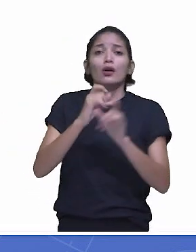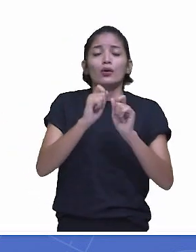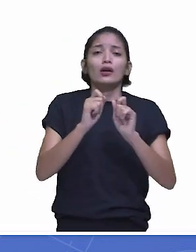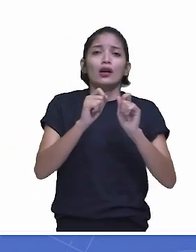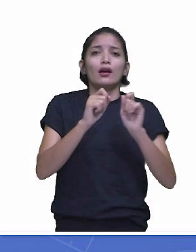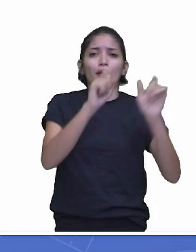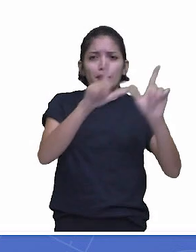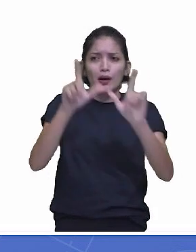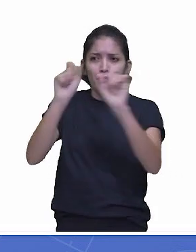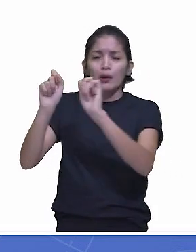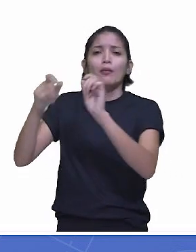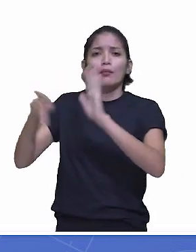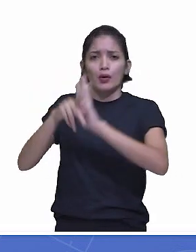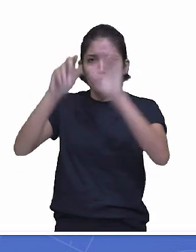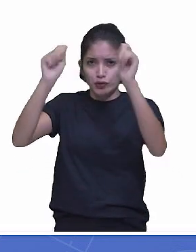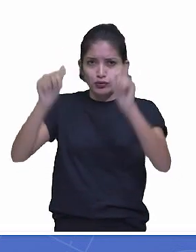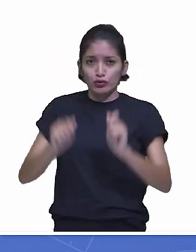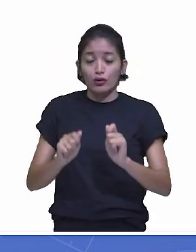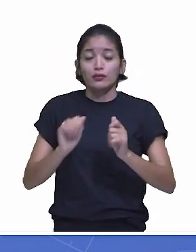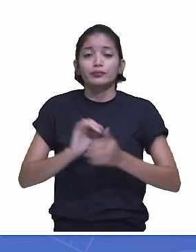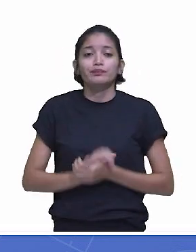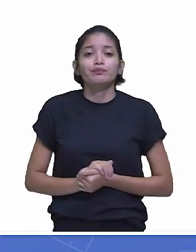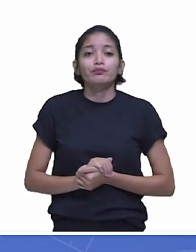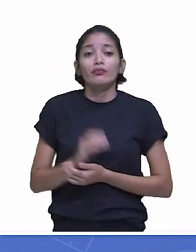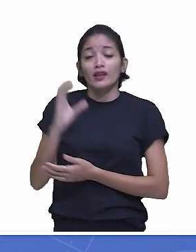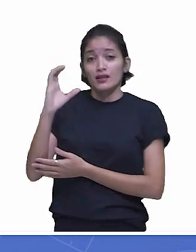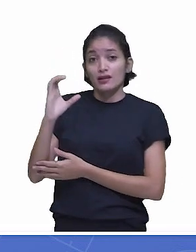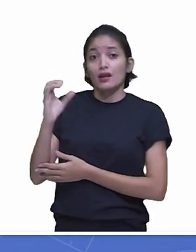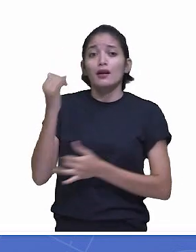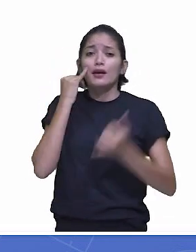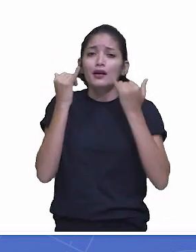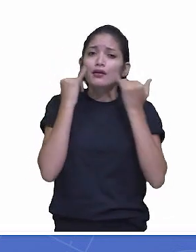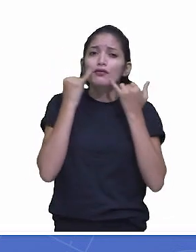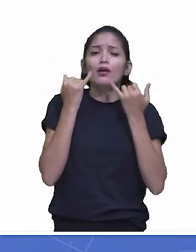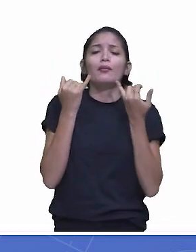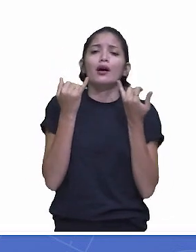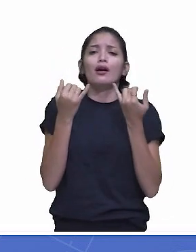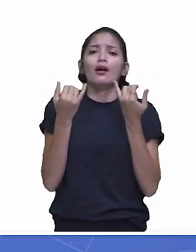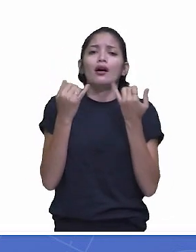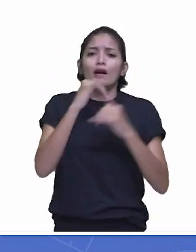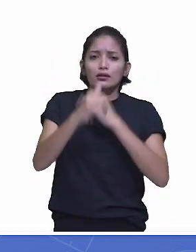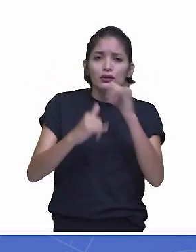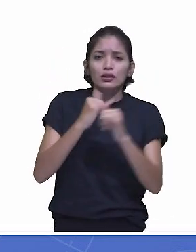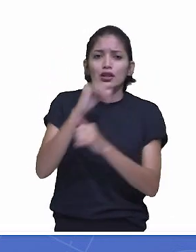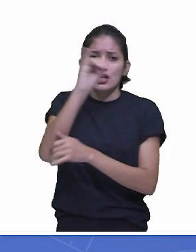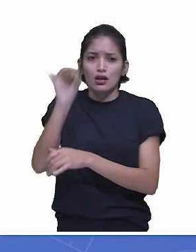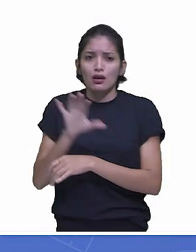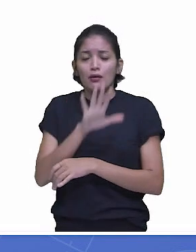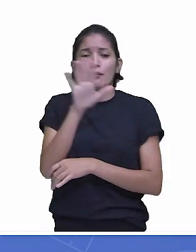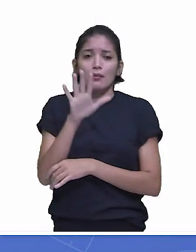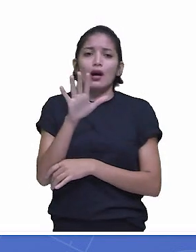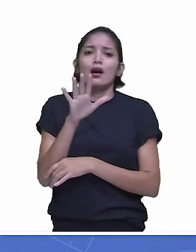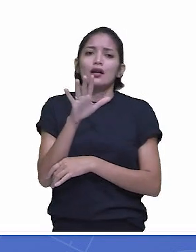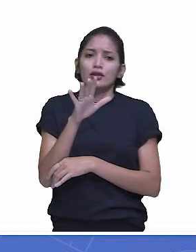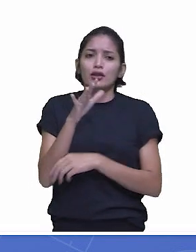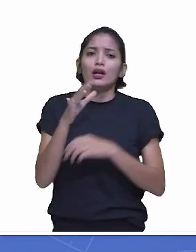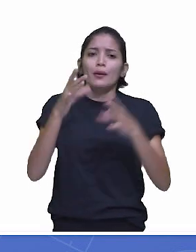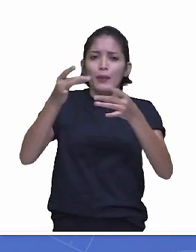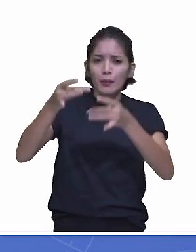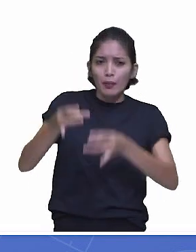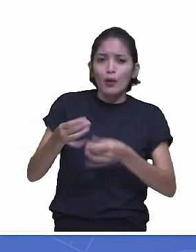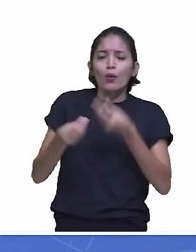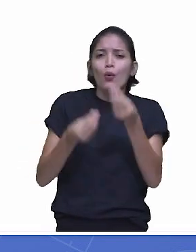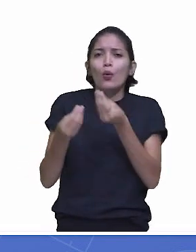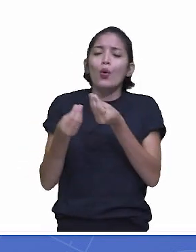a conhecer as obras de arte. C. Informar sobre o acesso às imagens por meio da descrição do